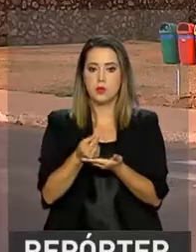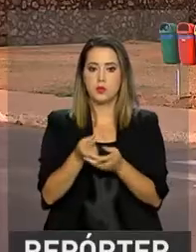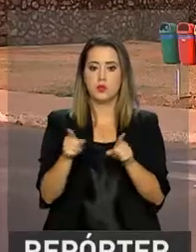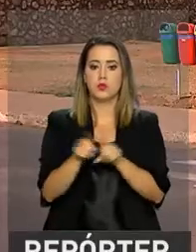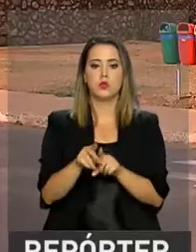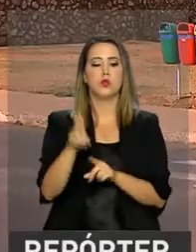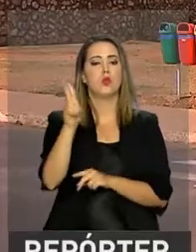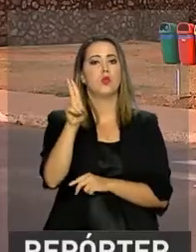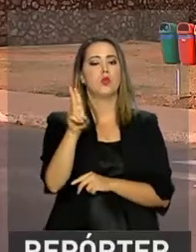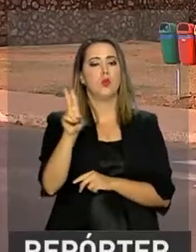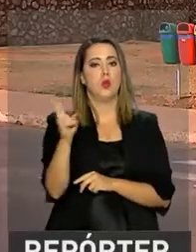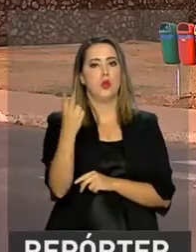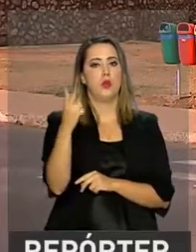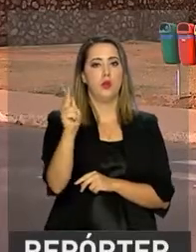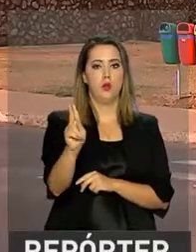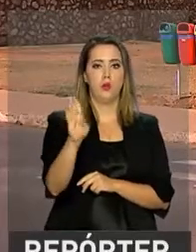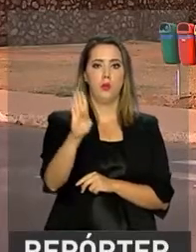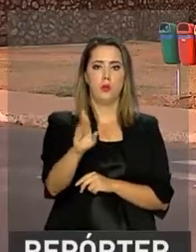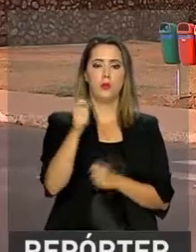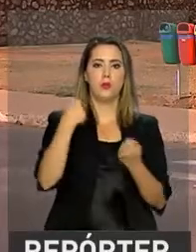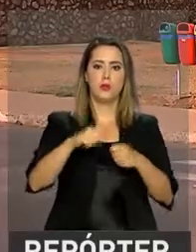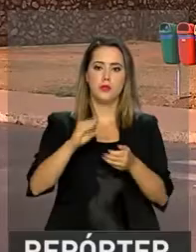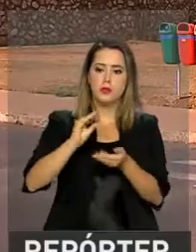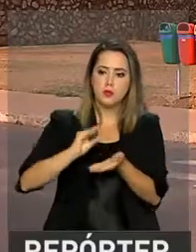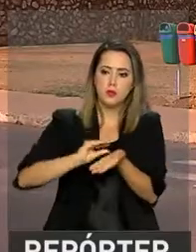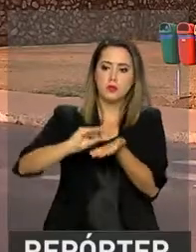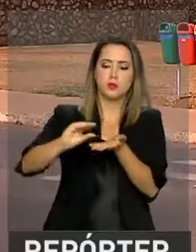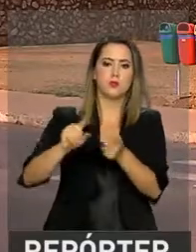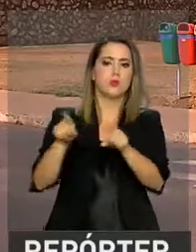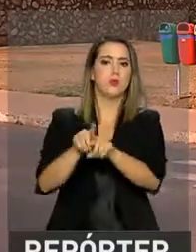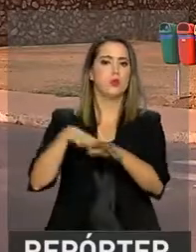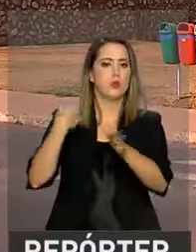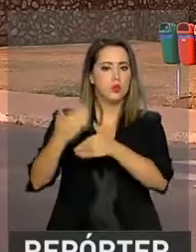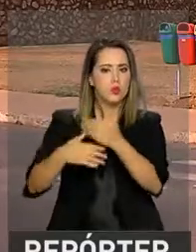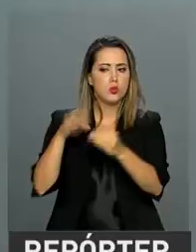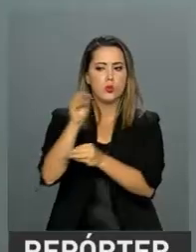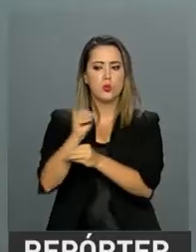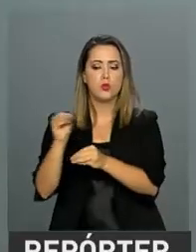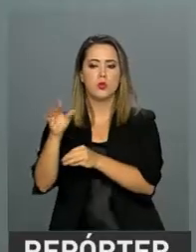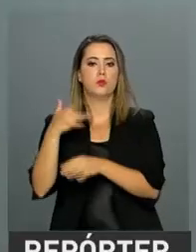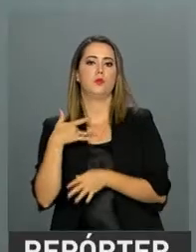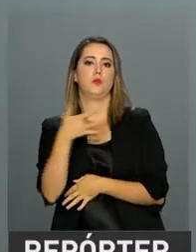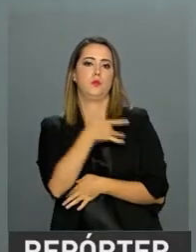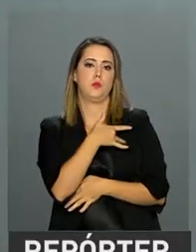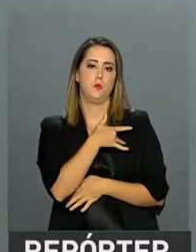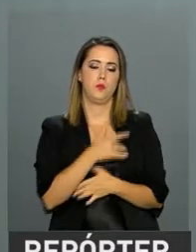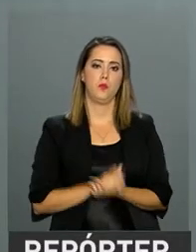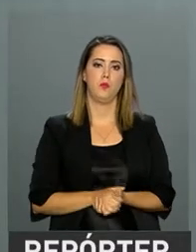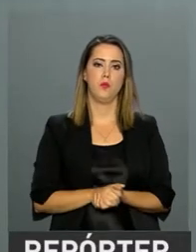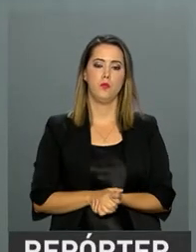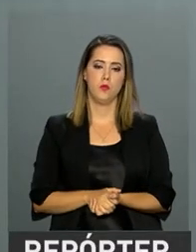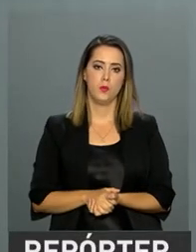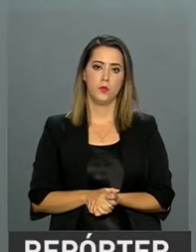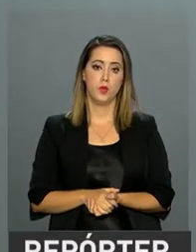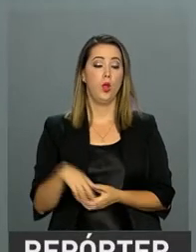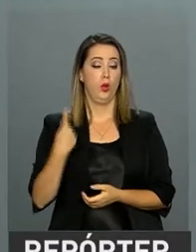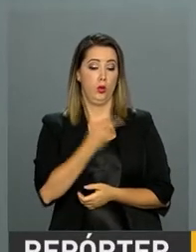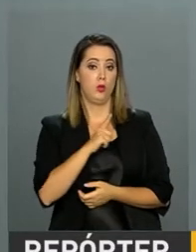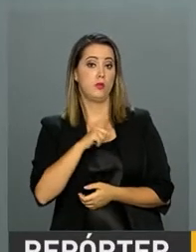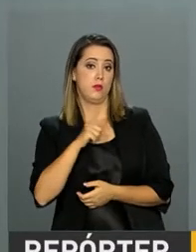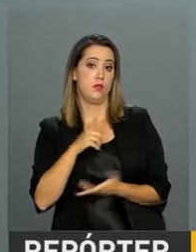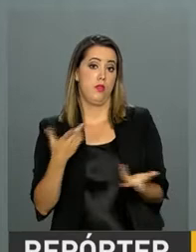o HUB precisa de complementações como esta para manter o funcionamento. Nós, Ministério da Saúde, temos interesse